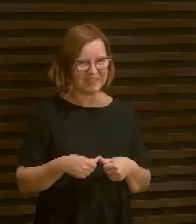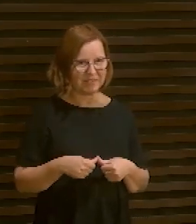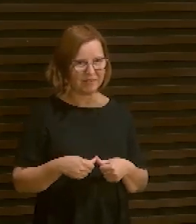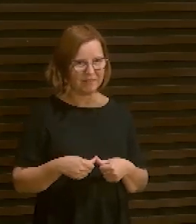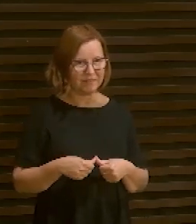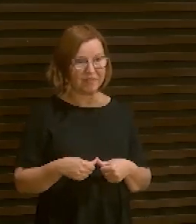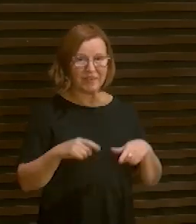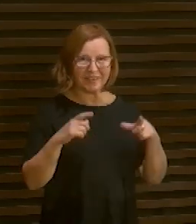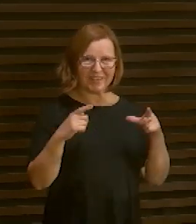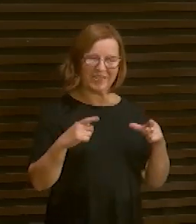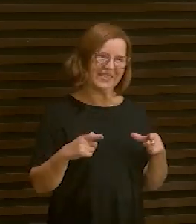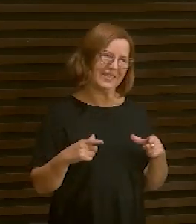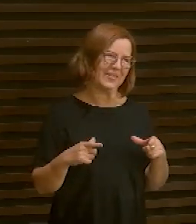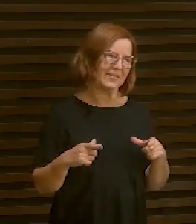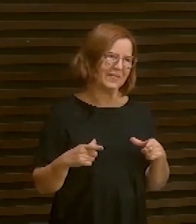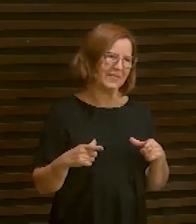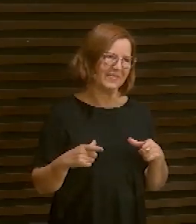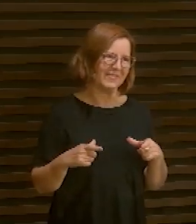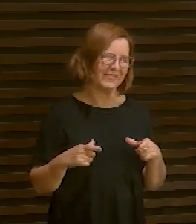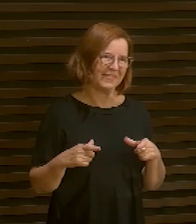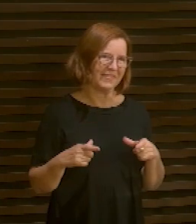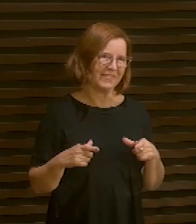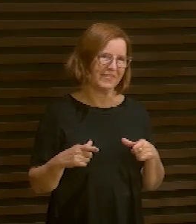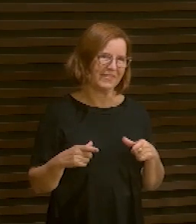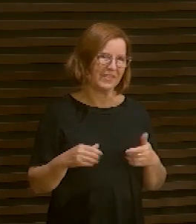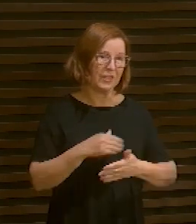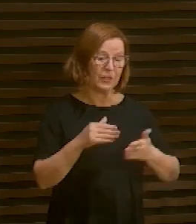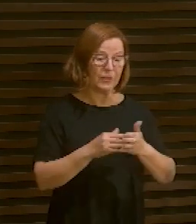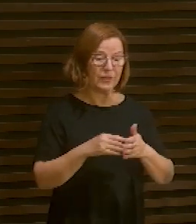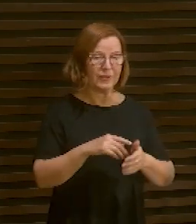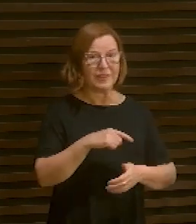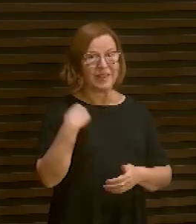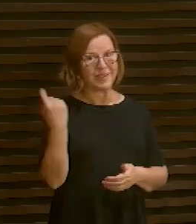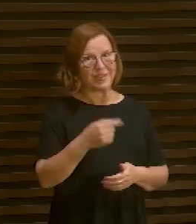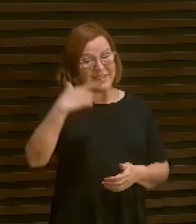o local de todas as nossas conquistas.